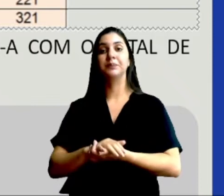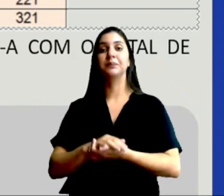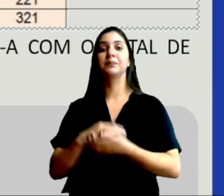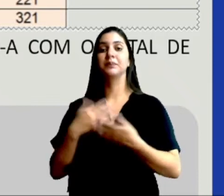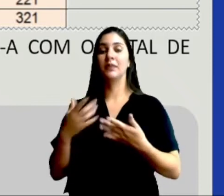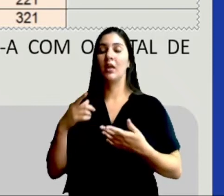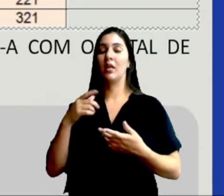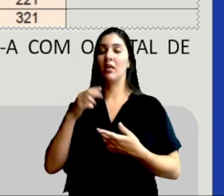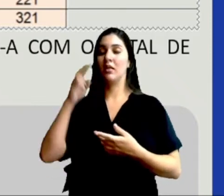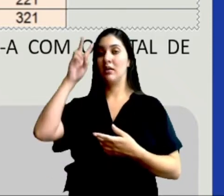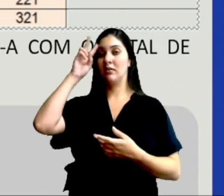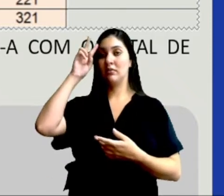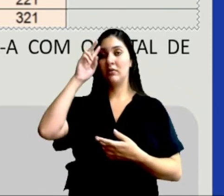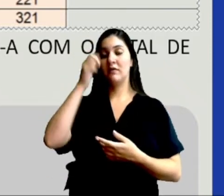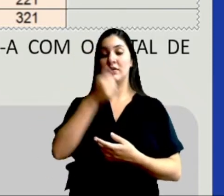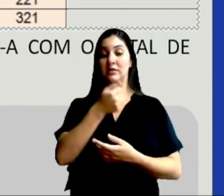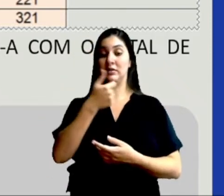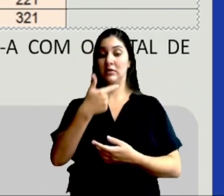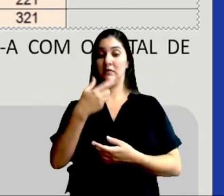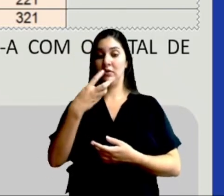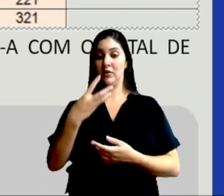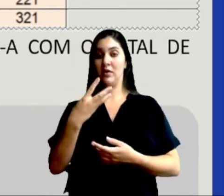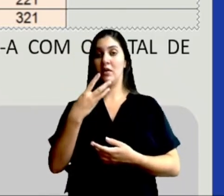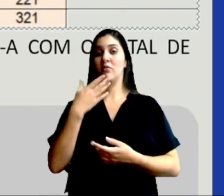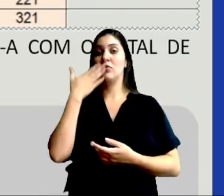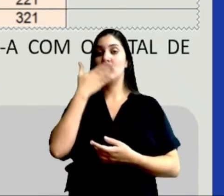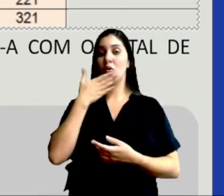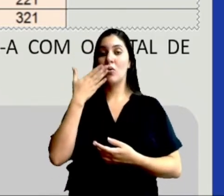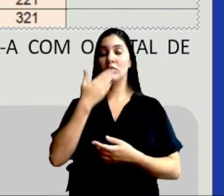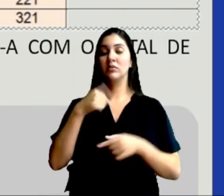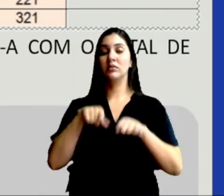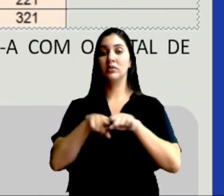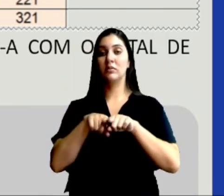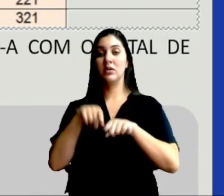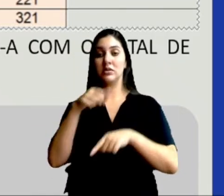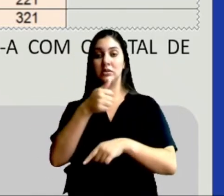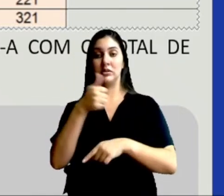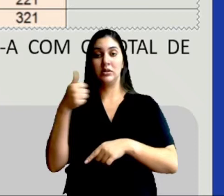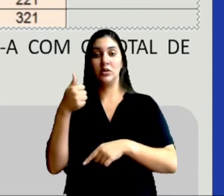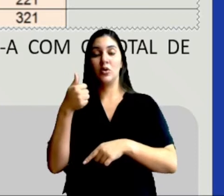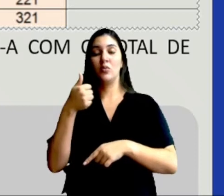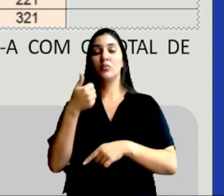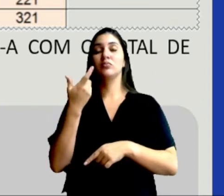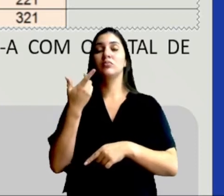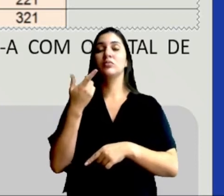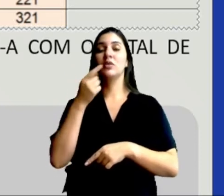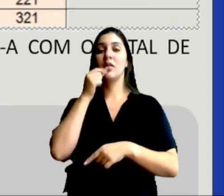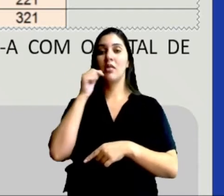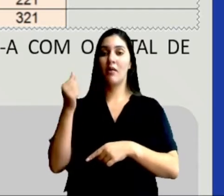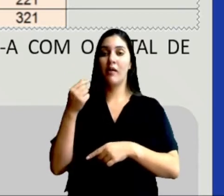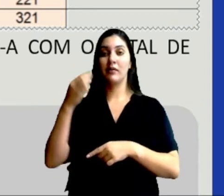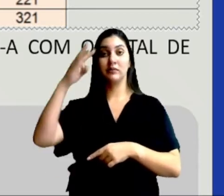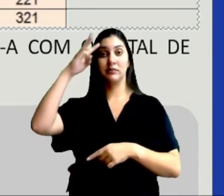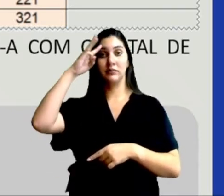gente teve 123 doces e 111 salgados. Na terça-feira,